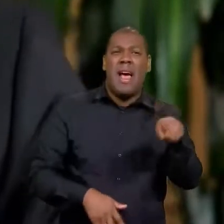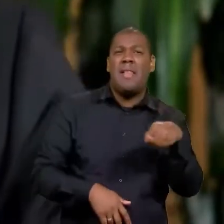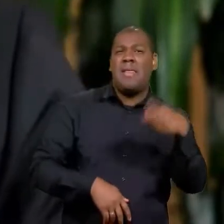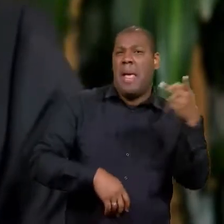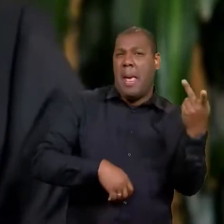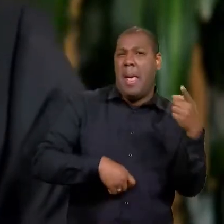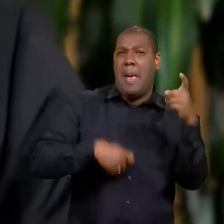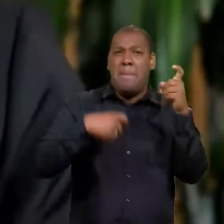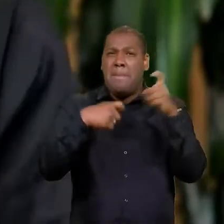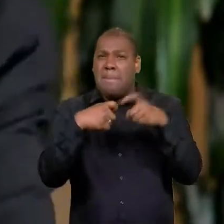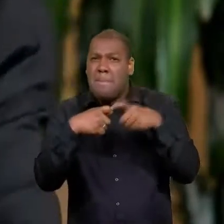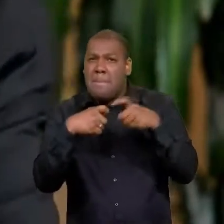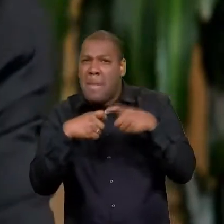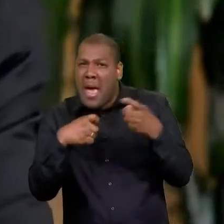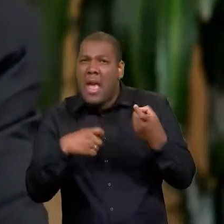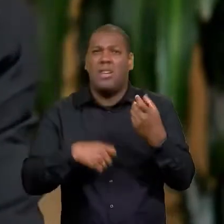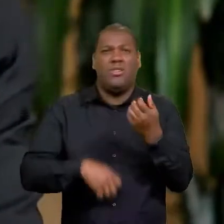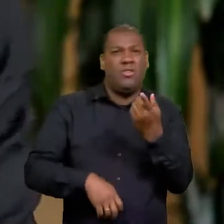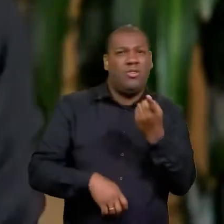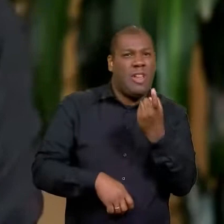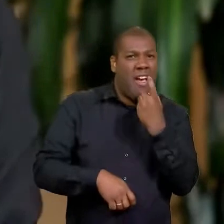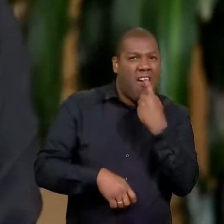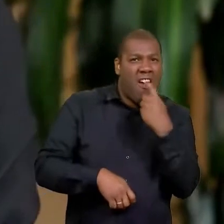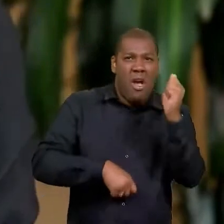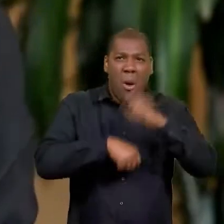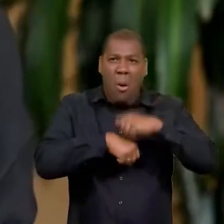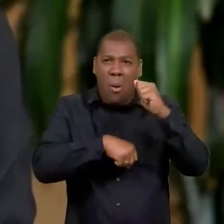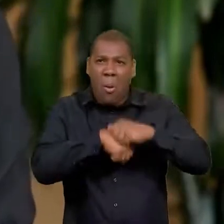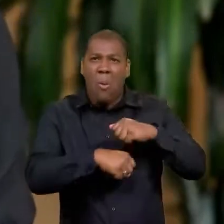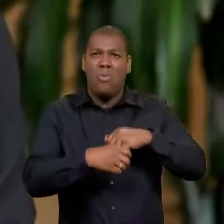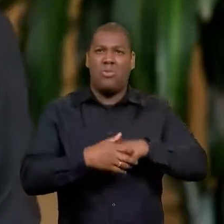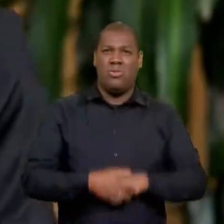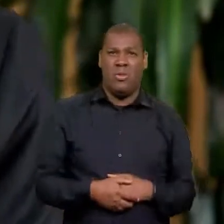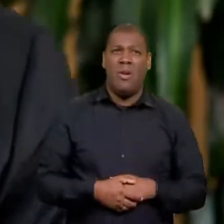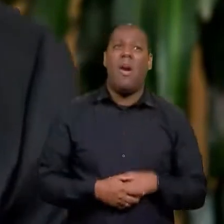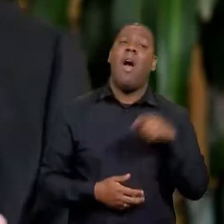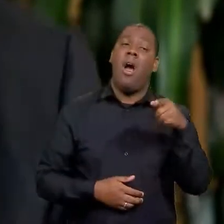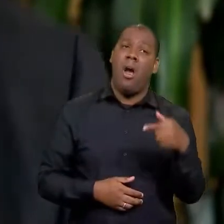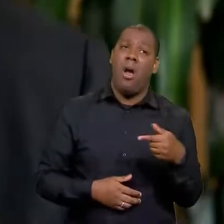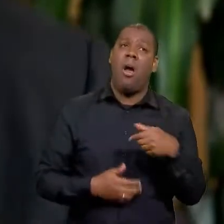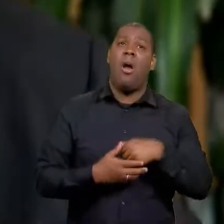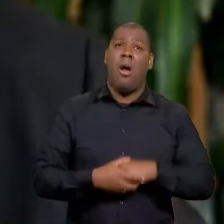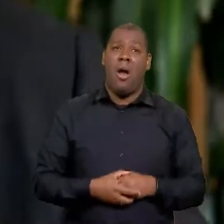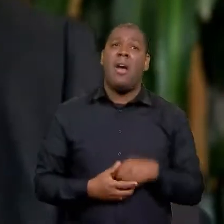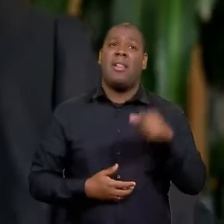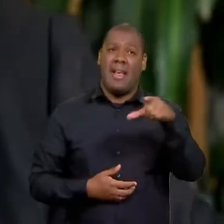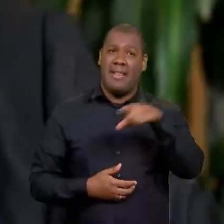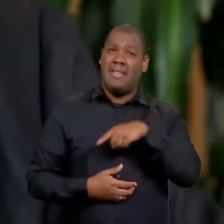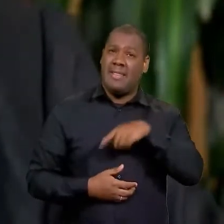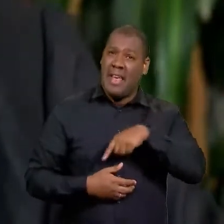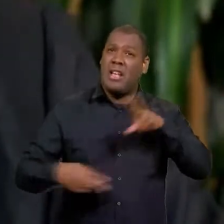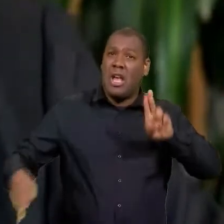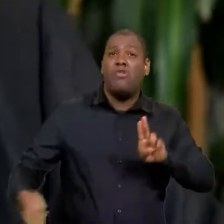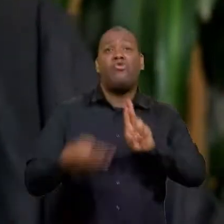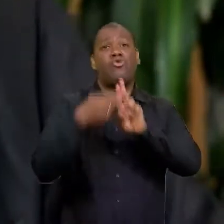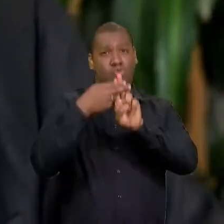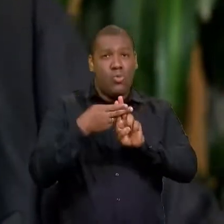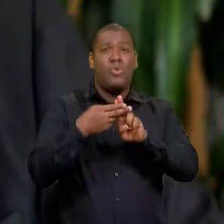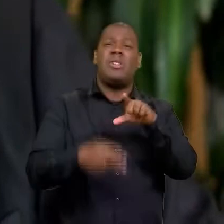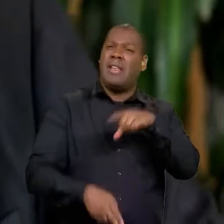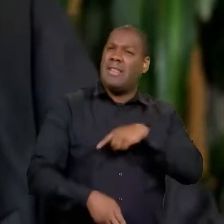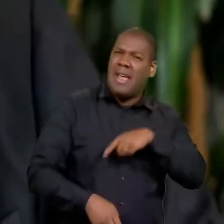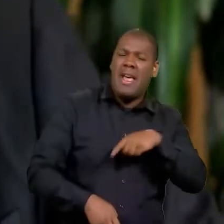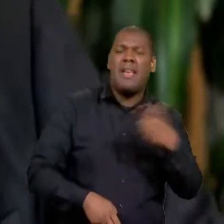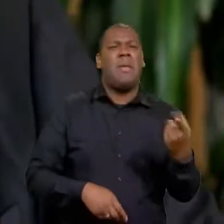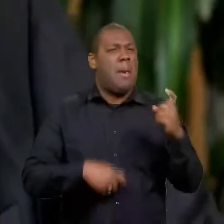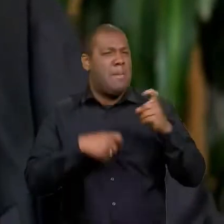coisa, sabe? Você possa ir por conta do SUS. Para isso, a gente vai ter que arrecadar um pouco mais de recurso